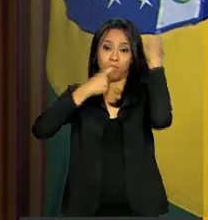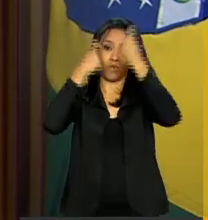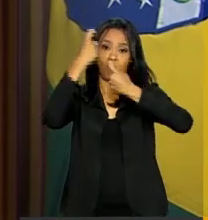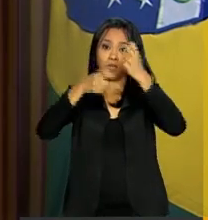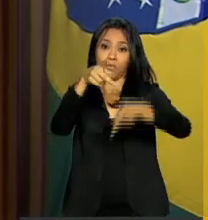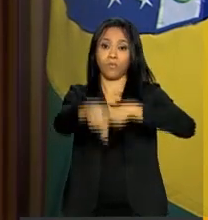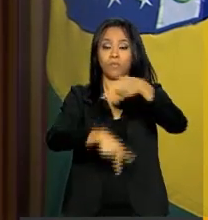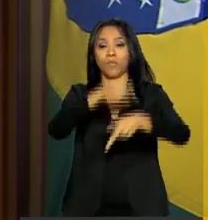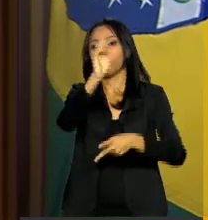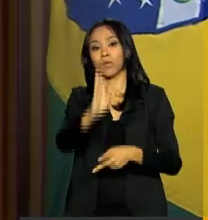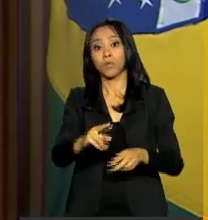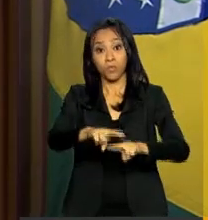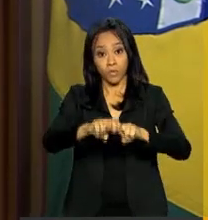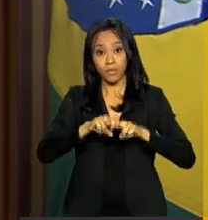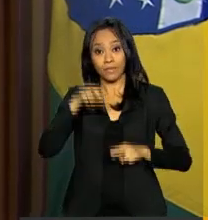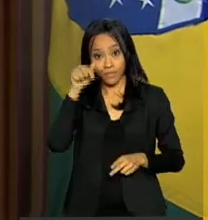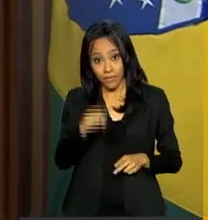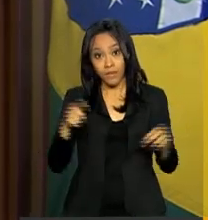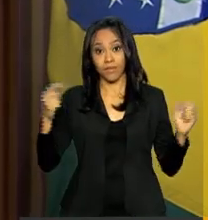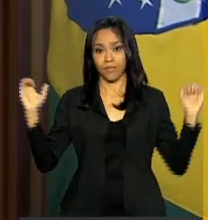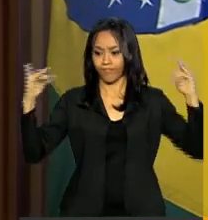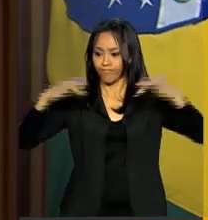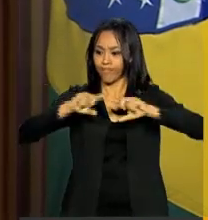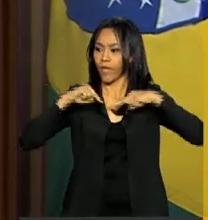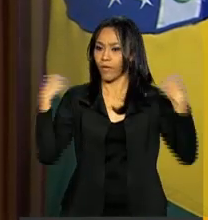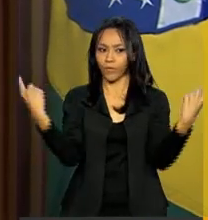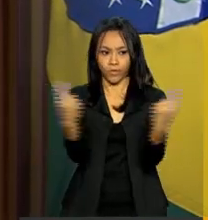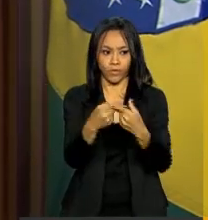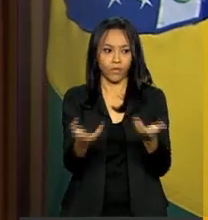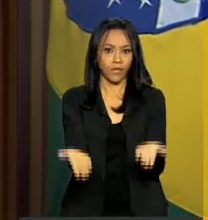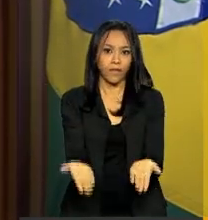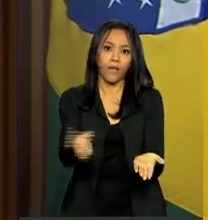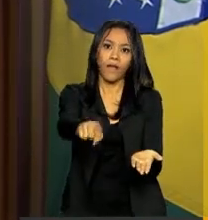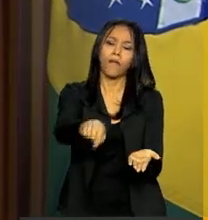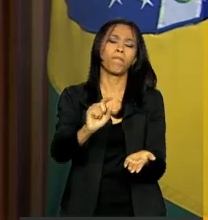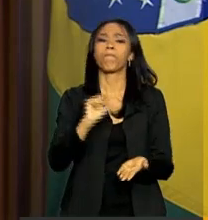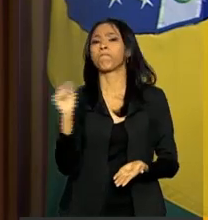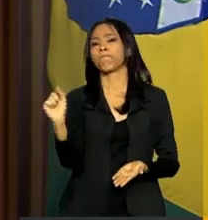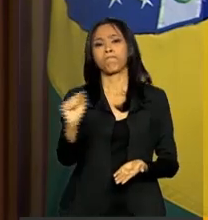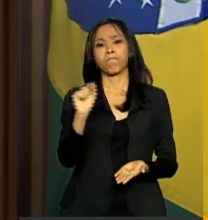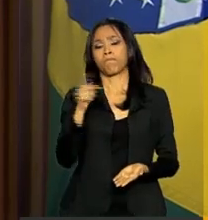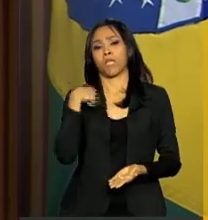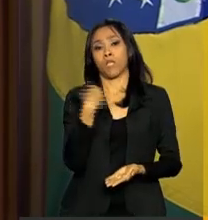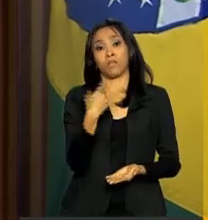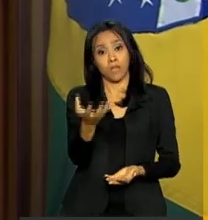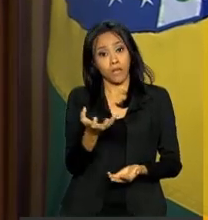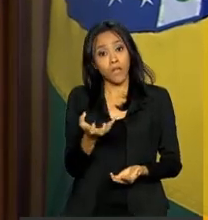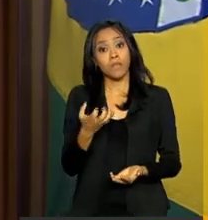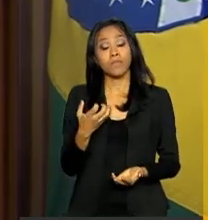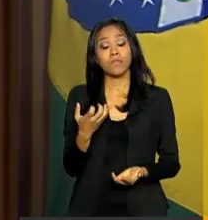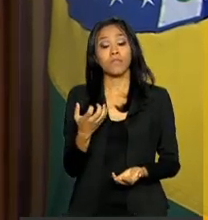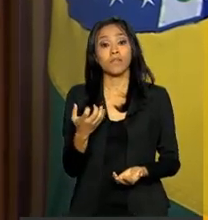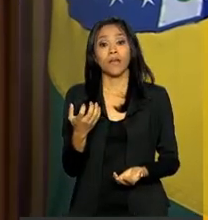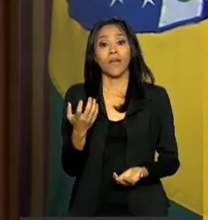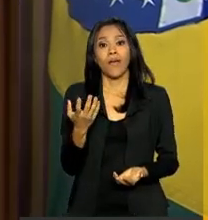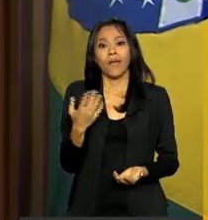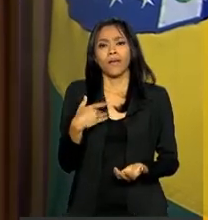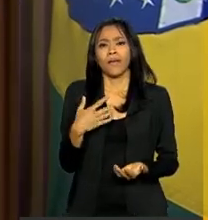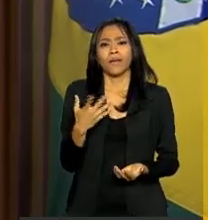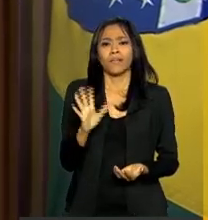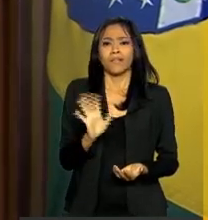isto a reunião aqui é ela se deve precisamente isso nós queremos revelar até não apenas